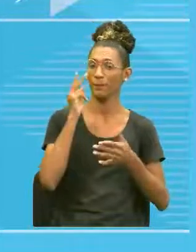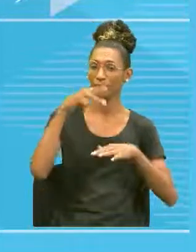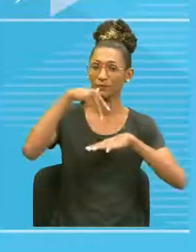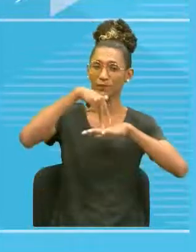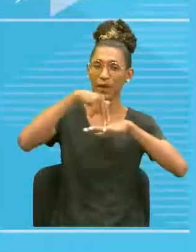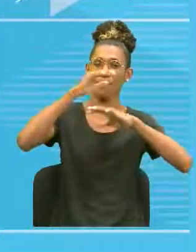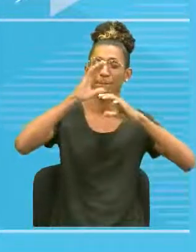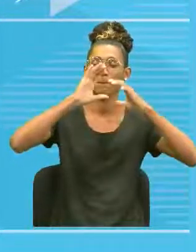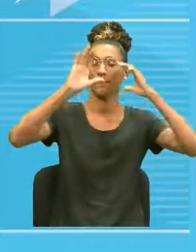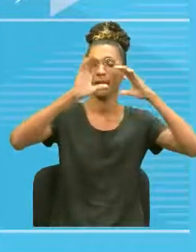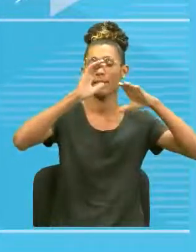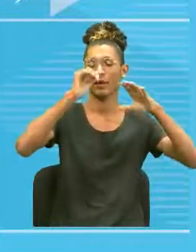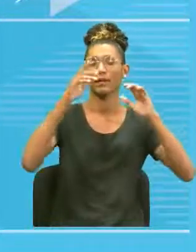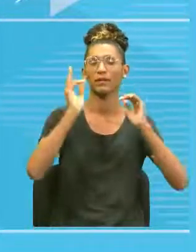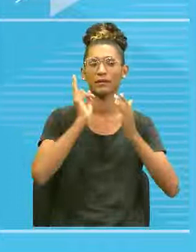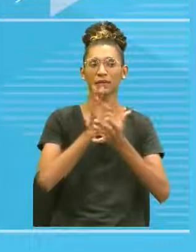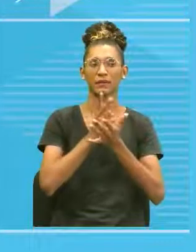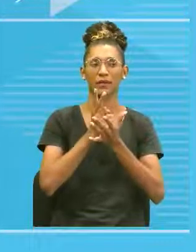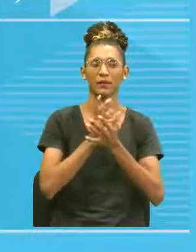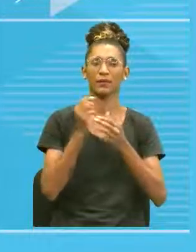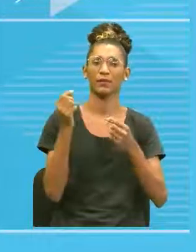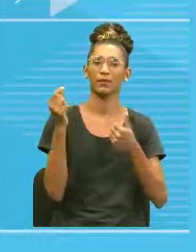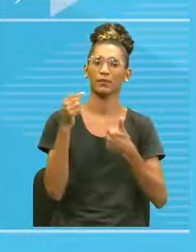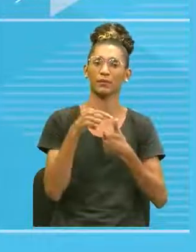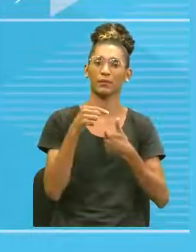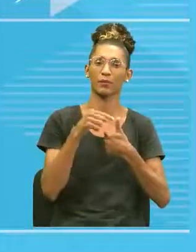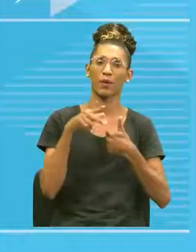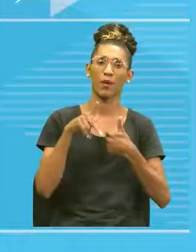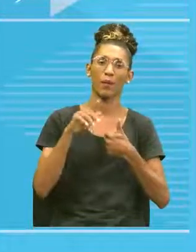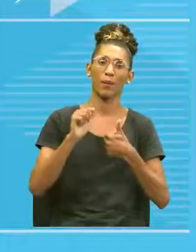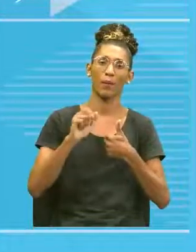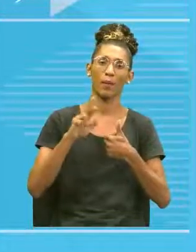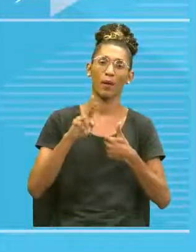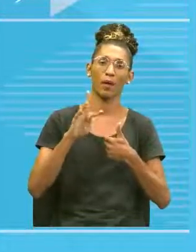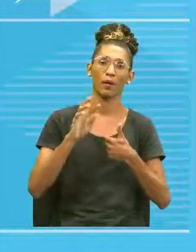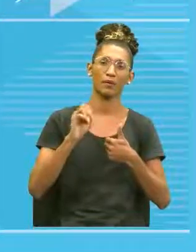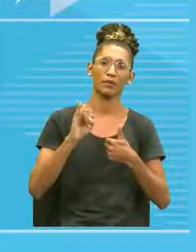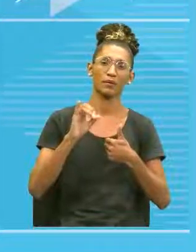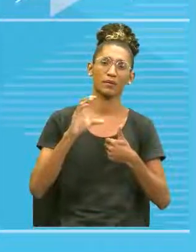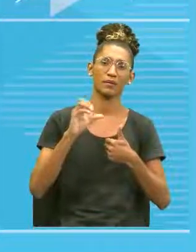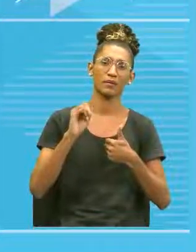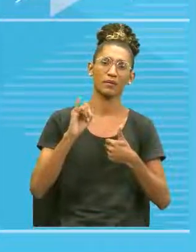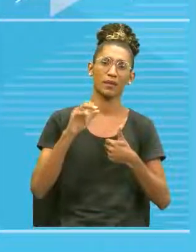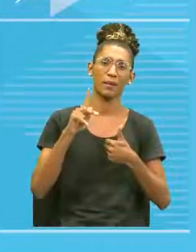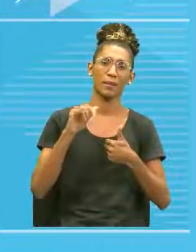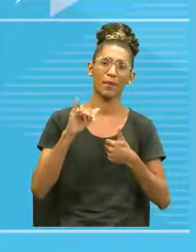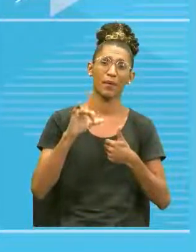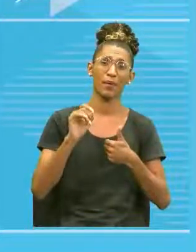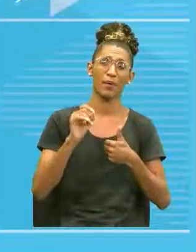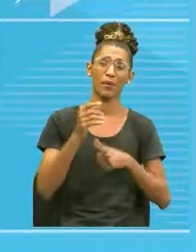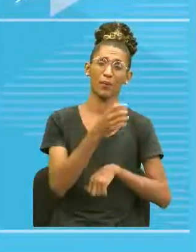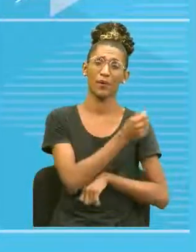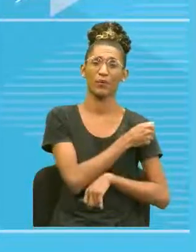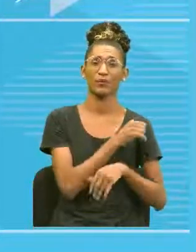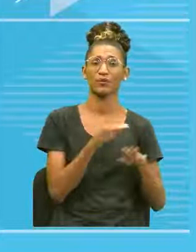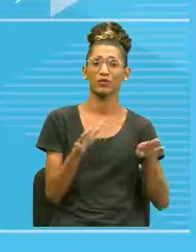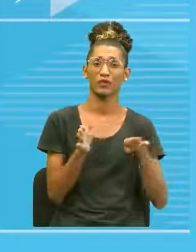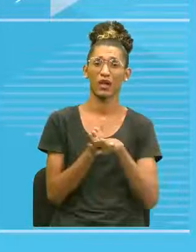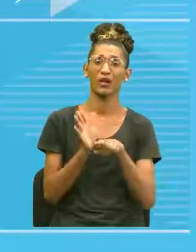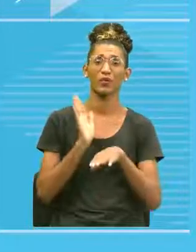cantar ele fica no particípio quando Miss alunos chegaram de onde havia cantado